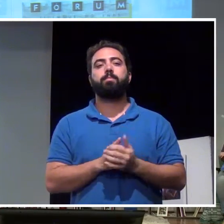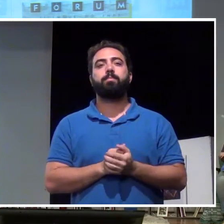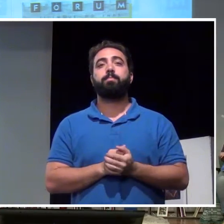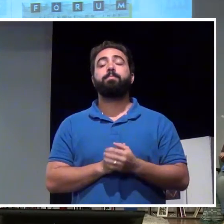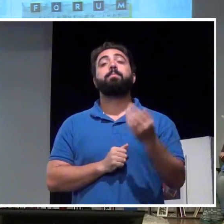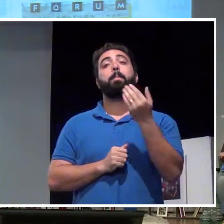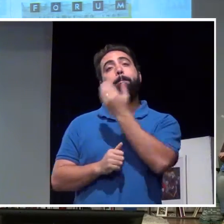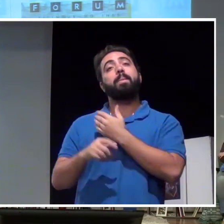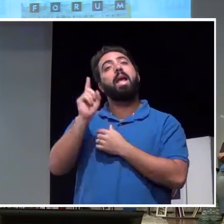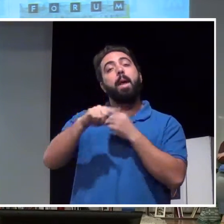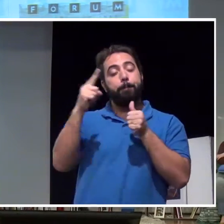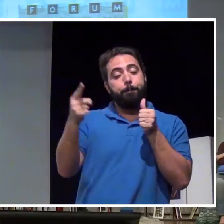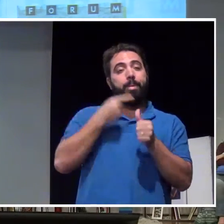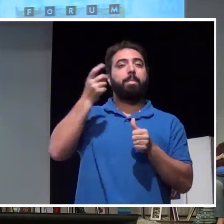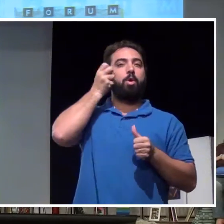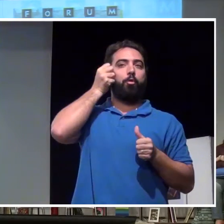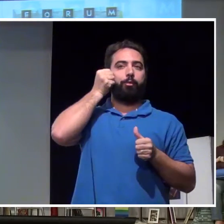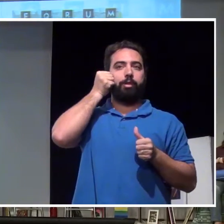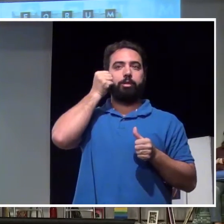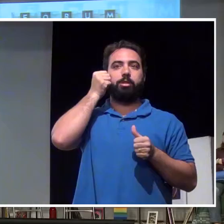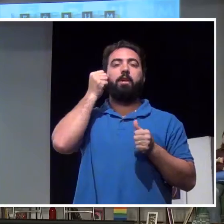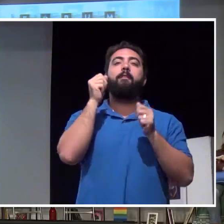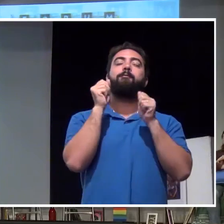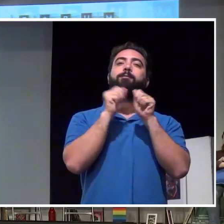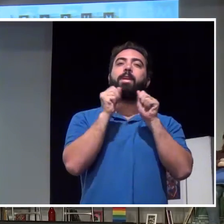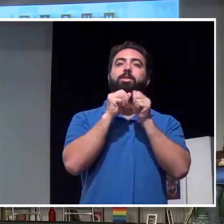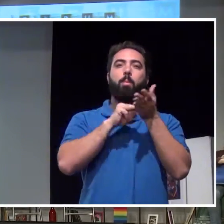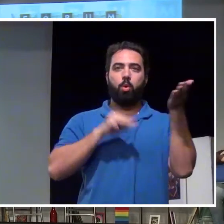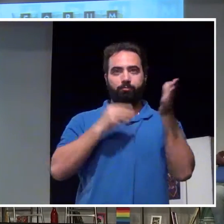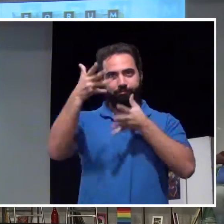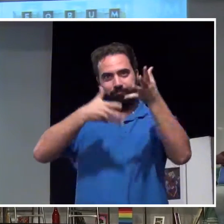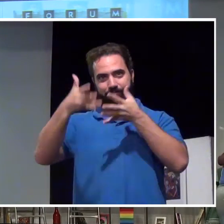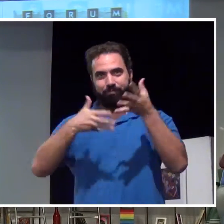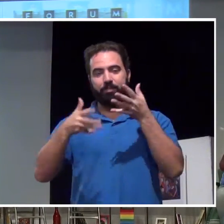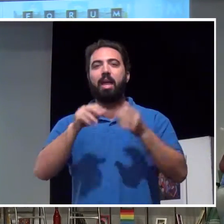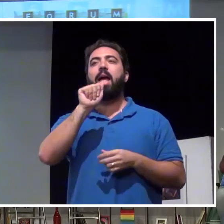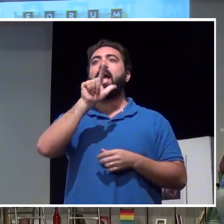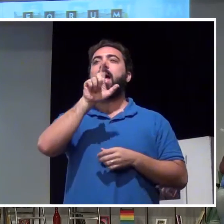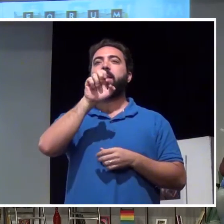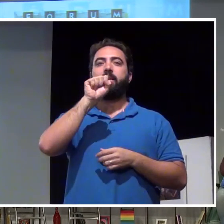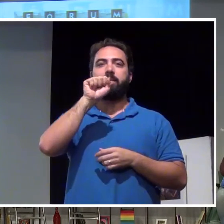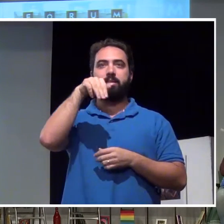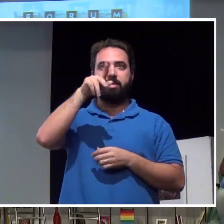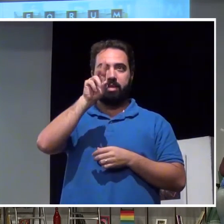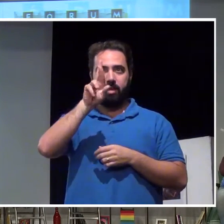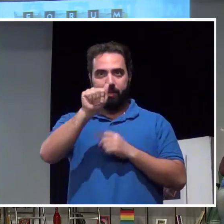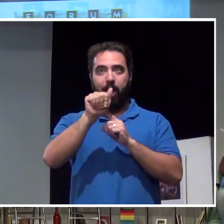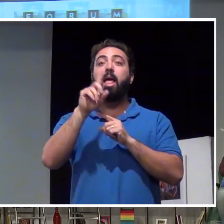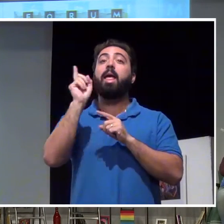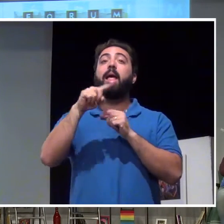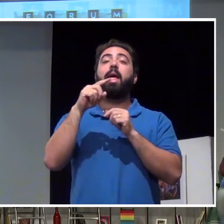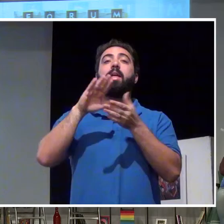Essa foi a primeira ouvinte a pedir para fazer a monografia em língua de sinais. A Alessandra, que é intérprete da casa aqui no